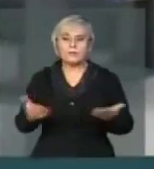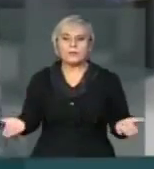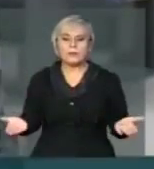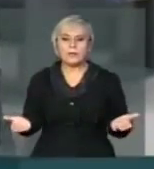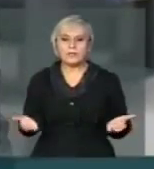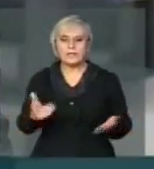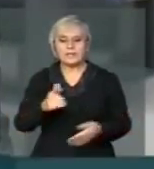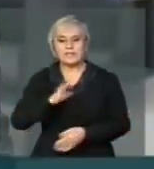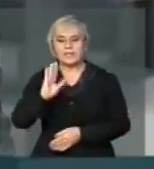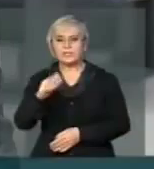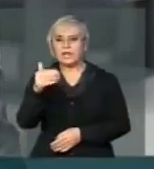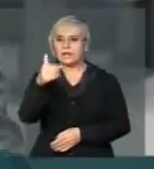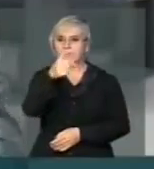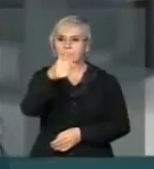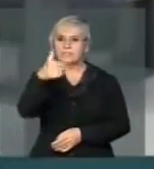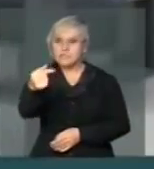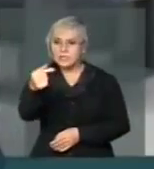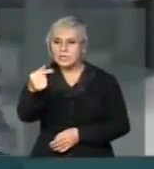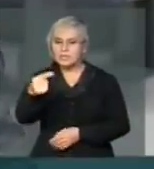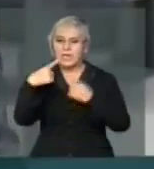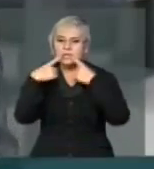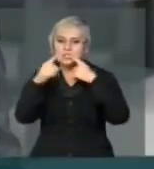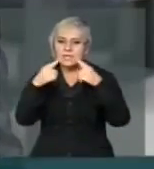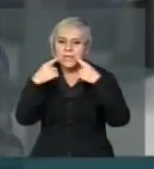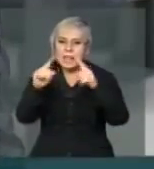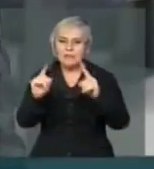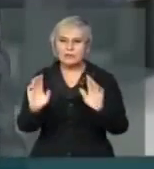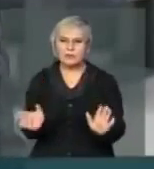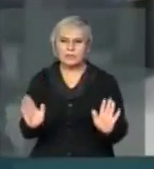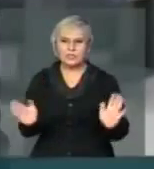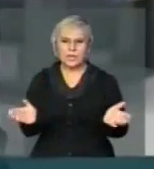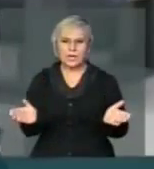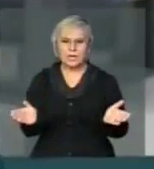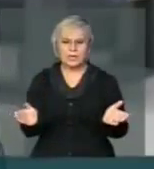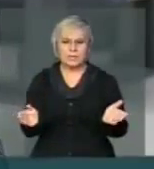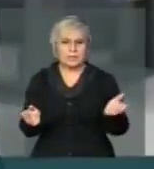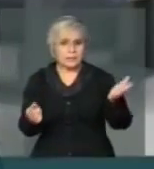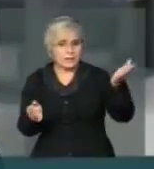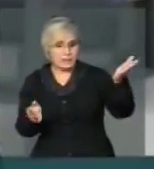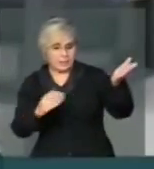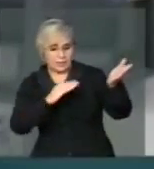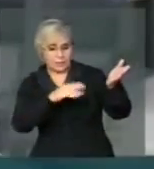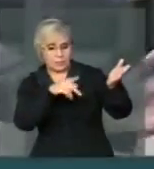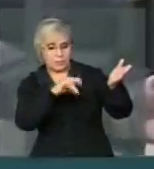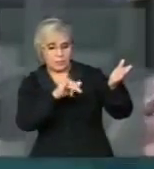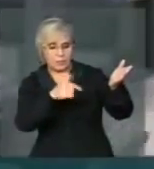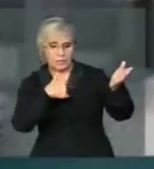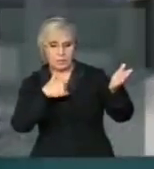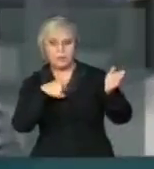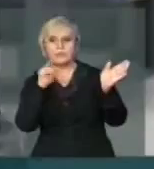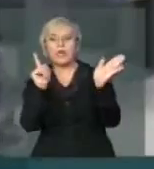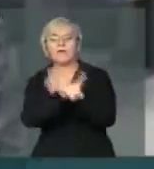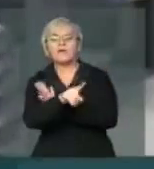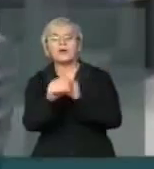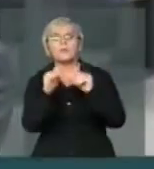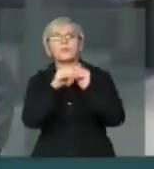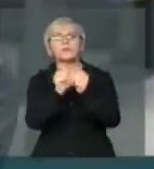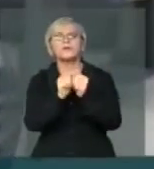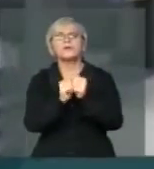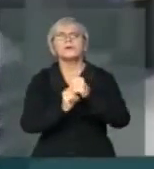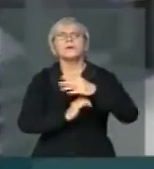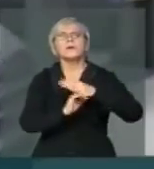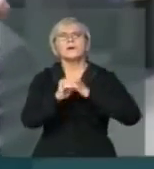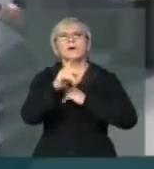querendo tomar o tempo de Vossa Excelência, dizer rapidamente. Ali agora, quando eu estava cobrando a questão da Kroll, junto com o deputado Ivan Valente, junto com